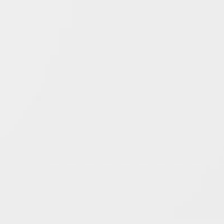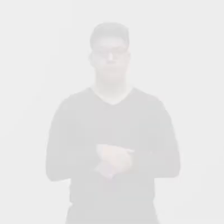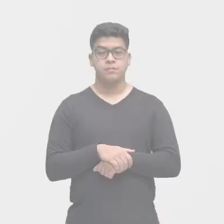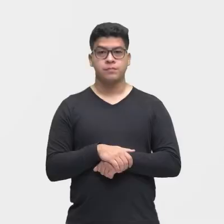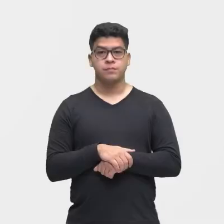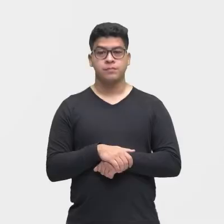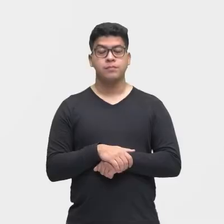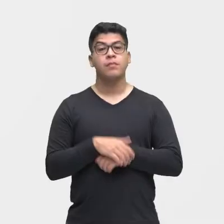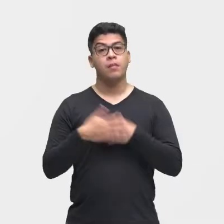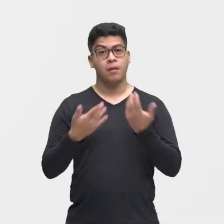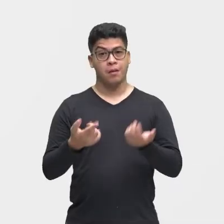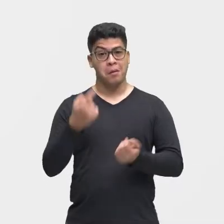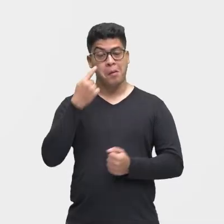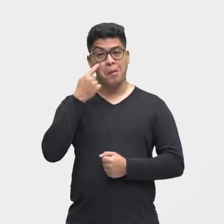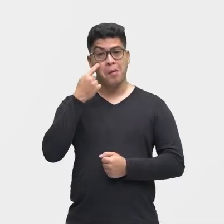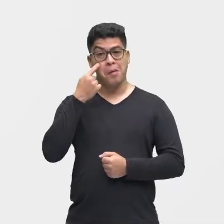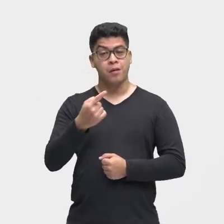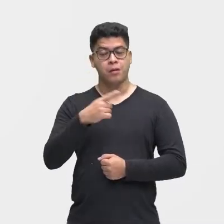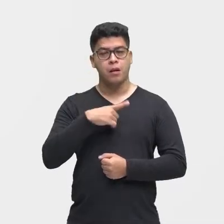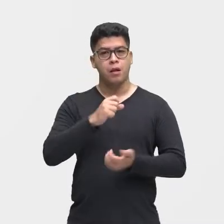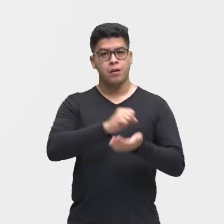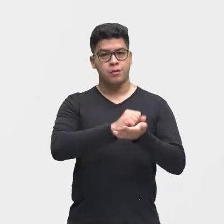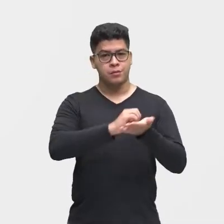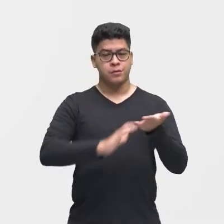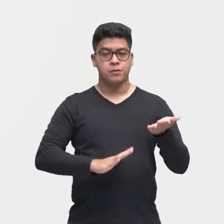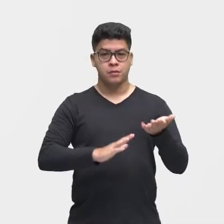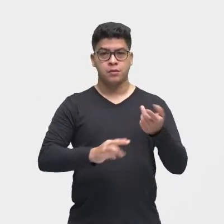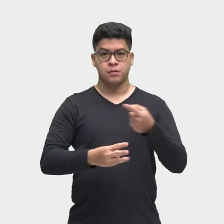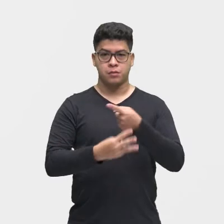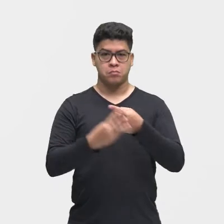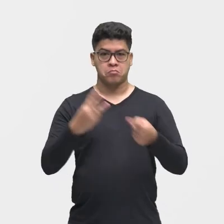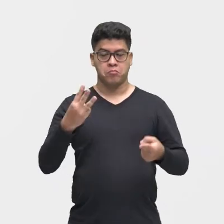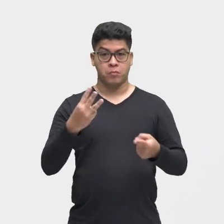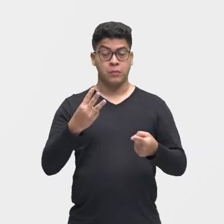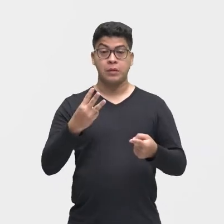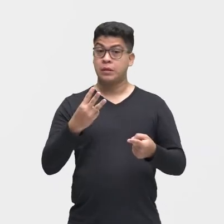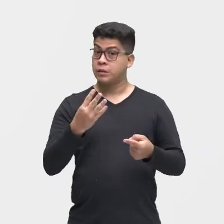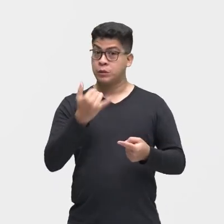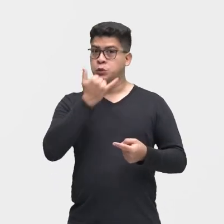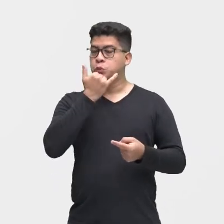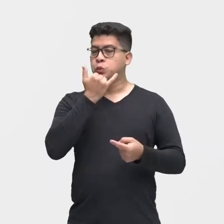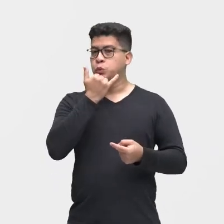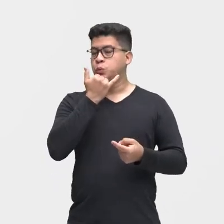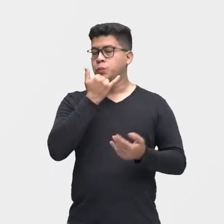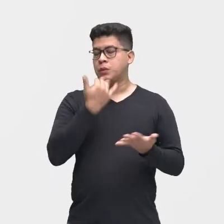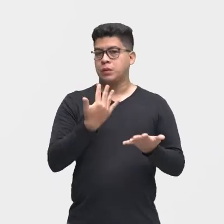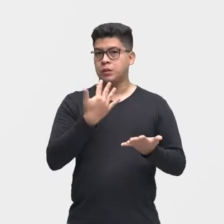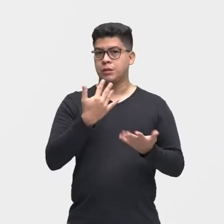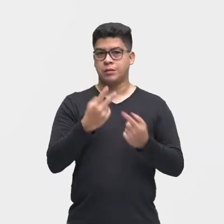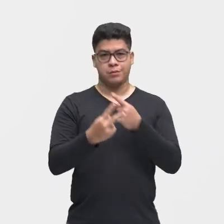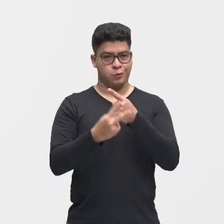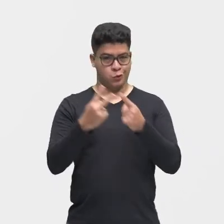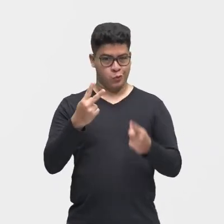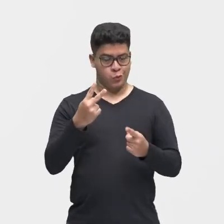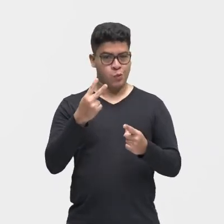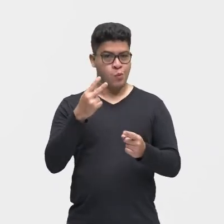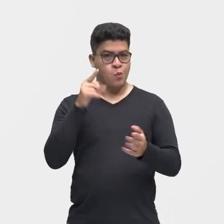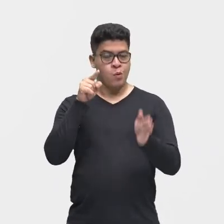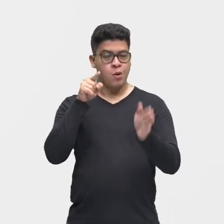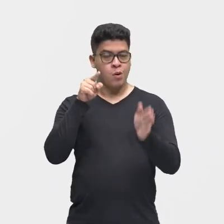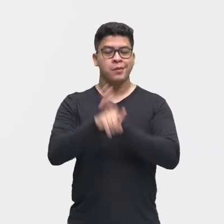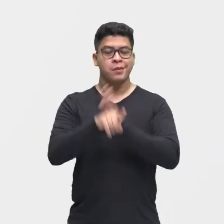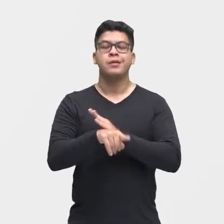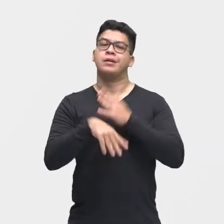é muito bem então nessa atividade eu trouxe três que sopa três não desculpe duas questões